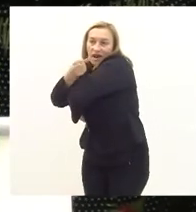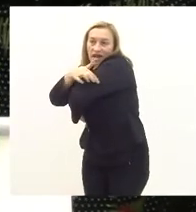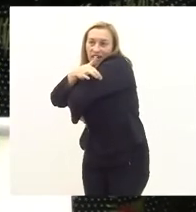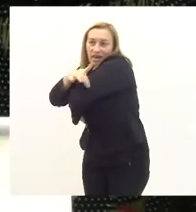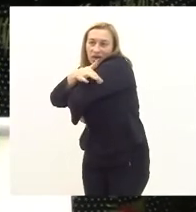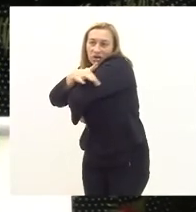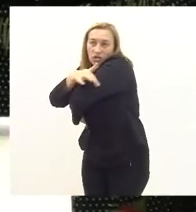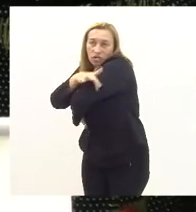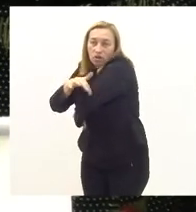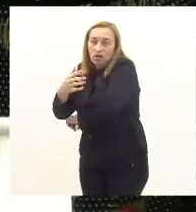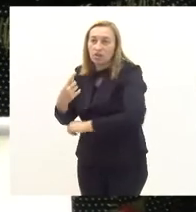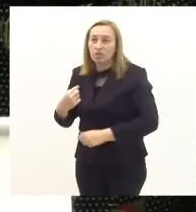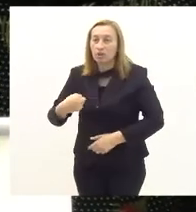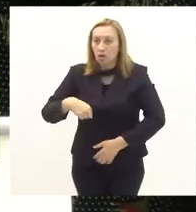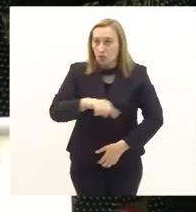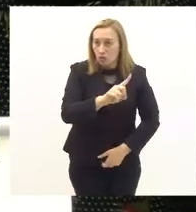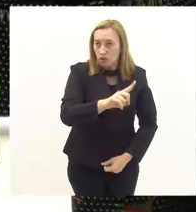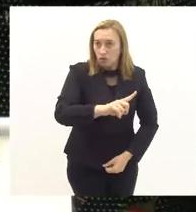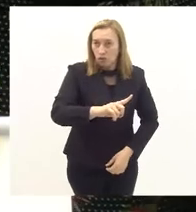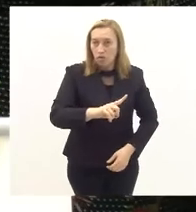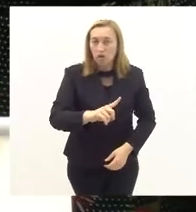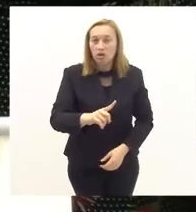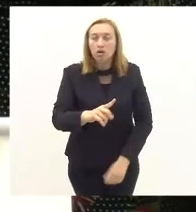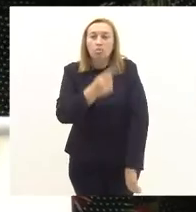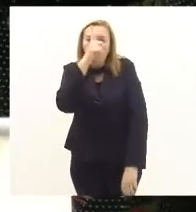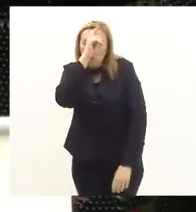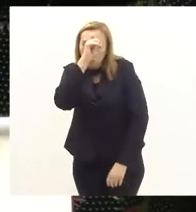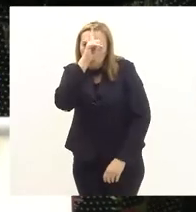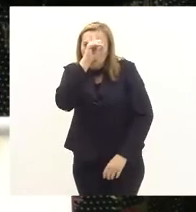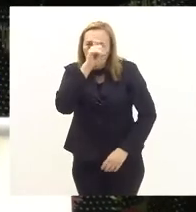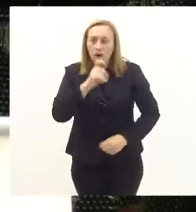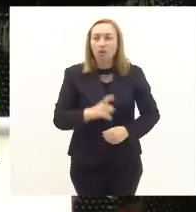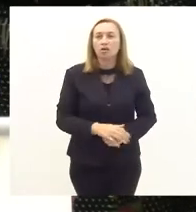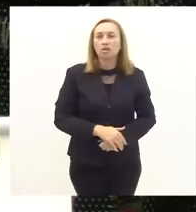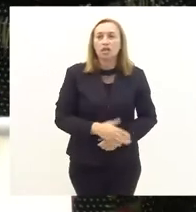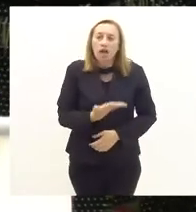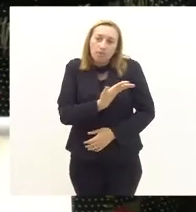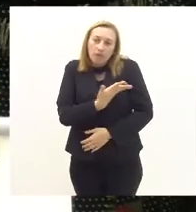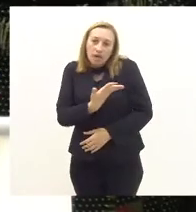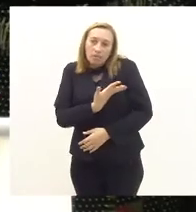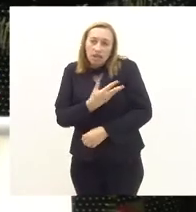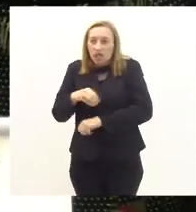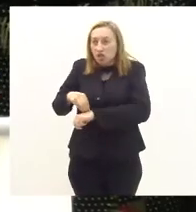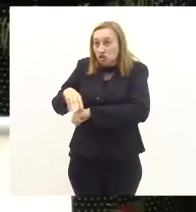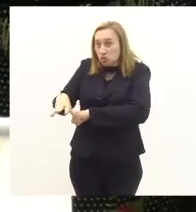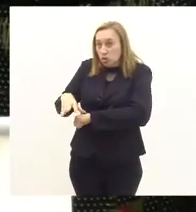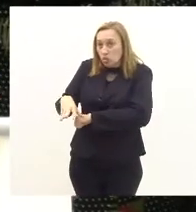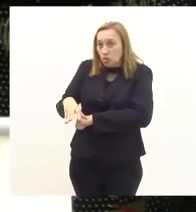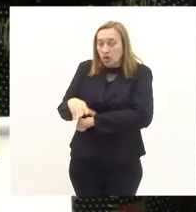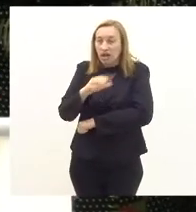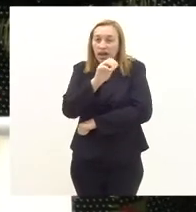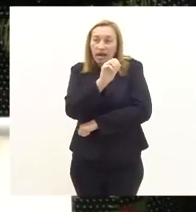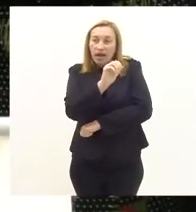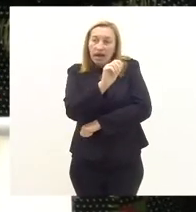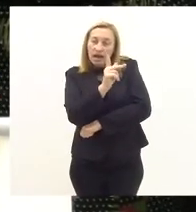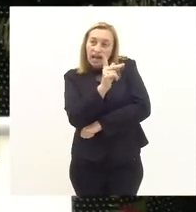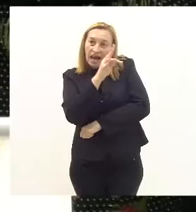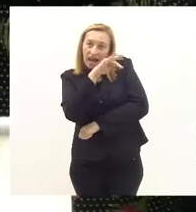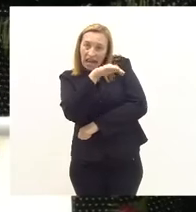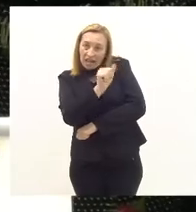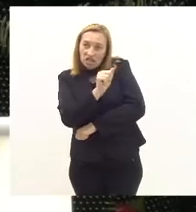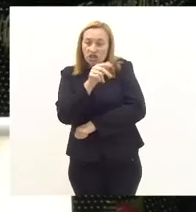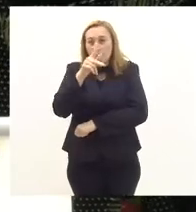Aí eu fui pro hospital, aí a minha amiga me indicou a Kátia,